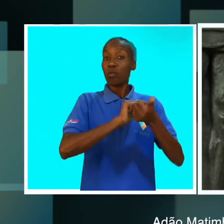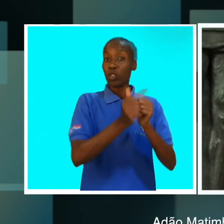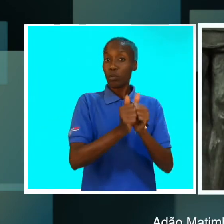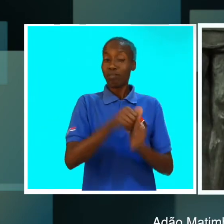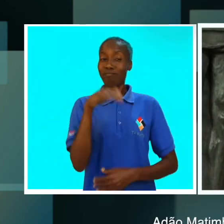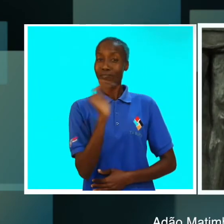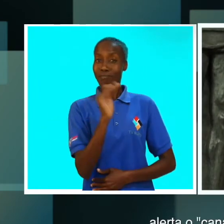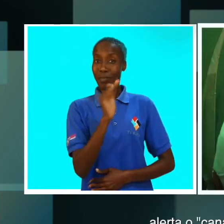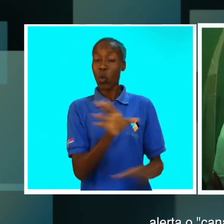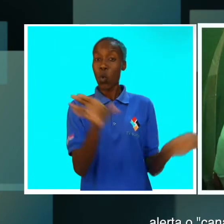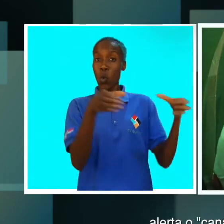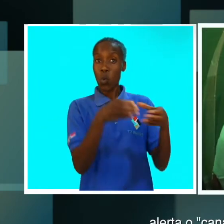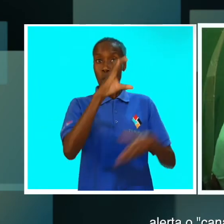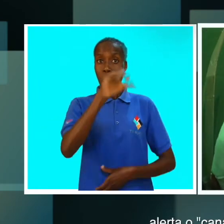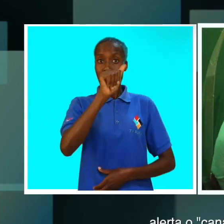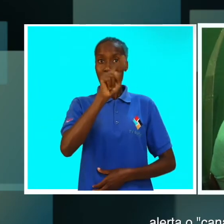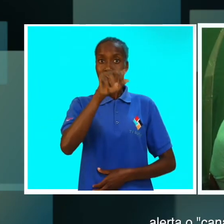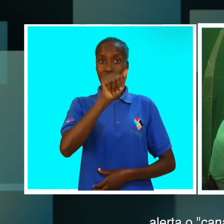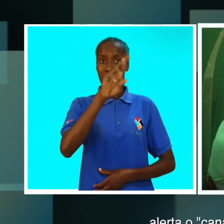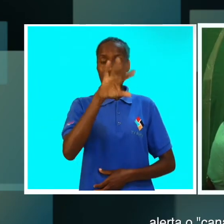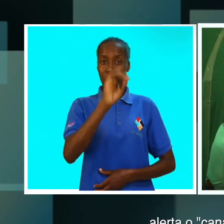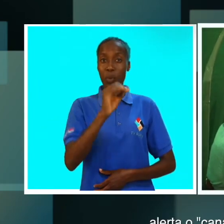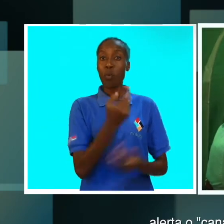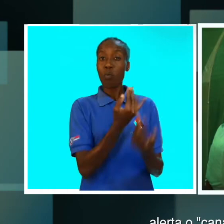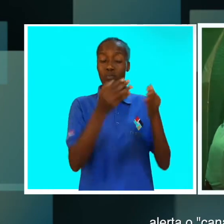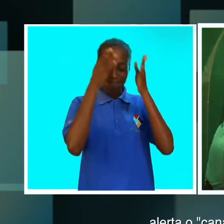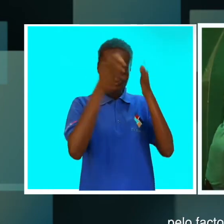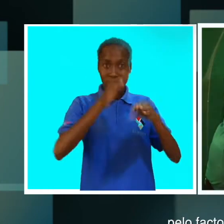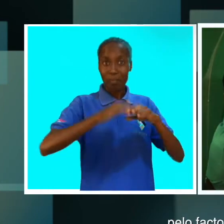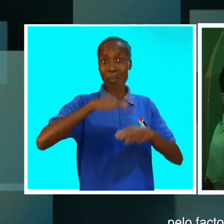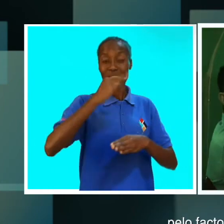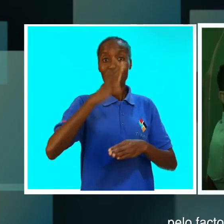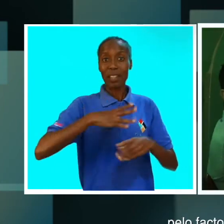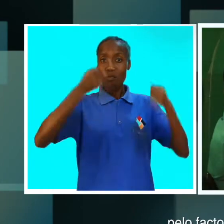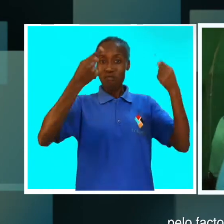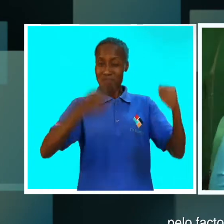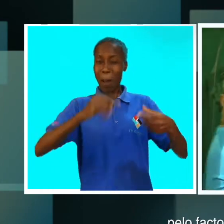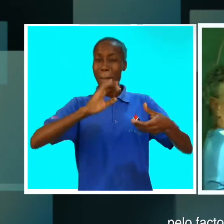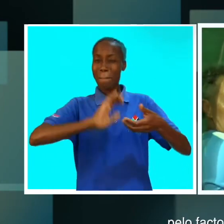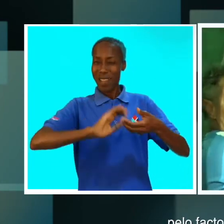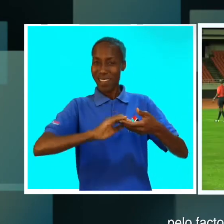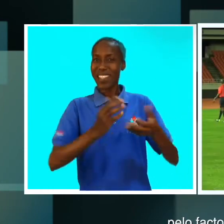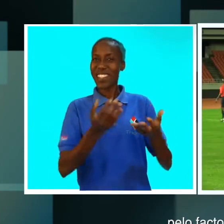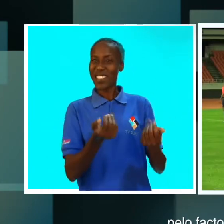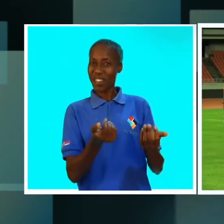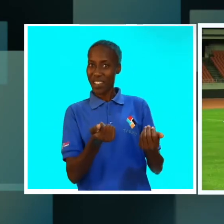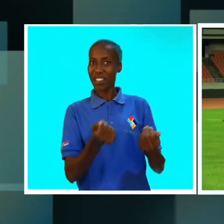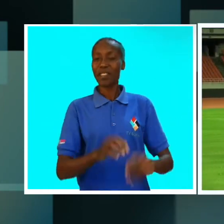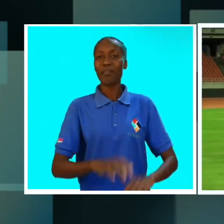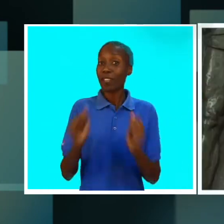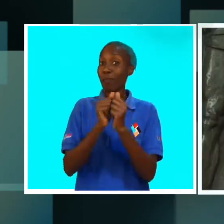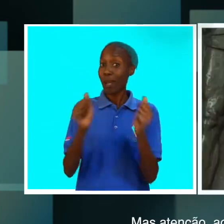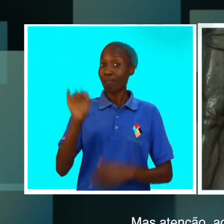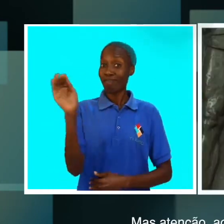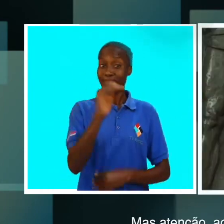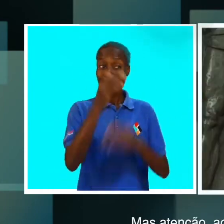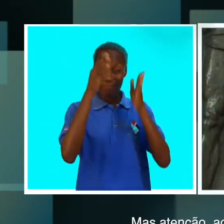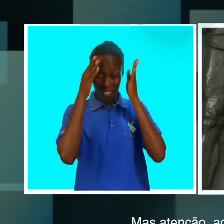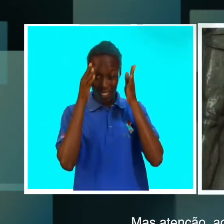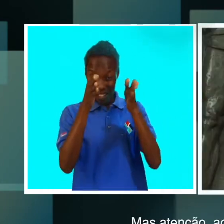desportivo, alerta o Canário para a necessidade de muita concentração pelo fato de ter pela frente um adversário aparentemente acessível. Mas,